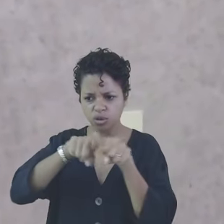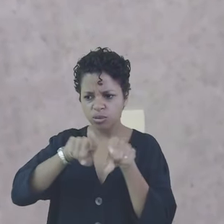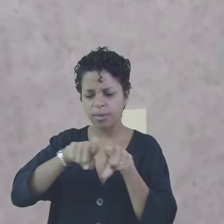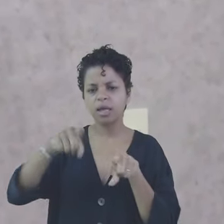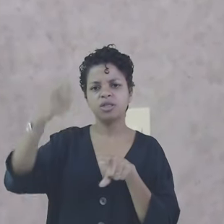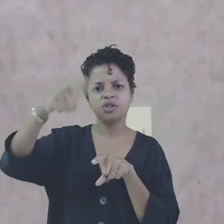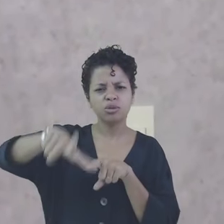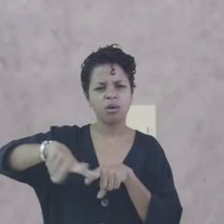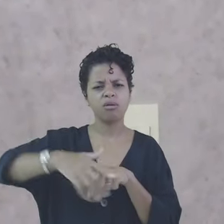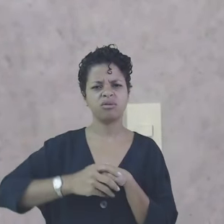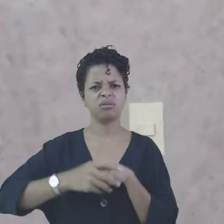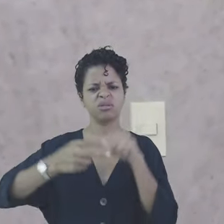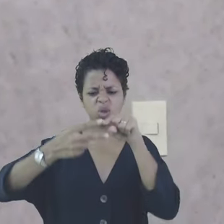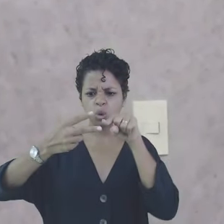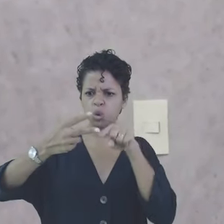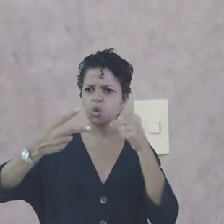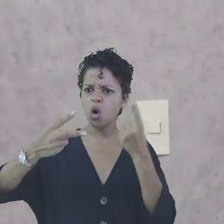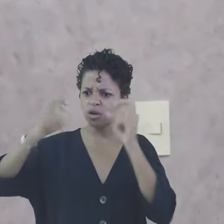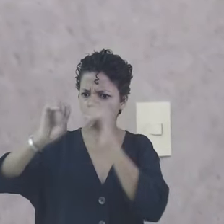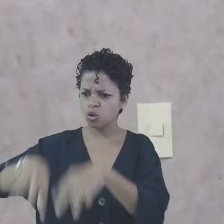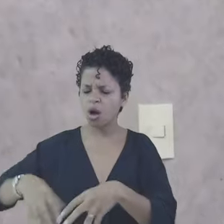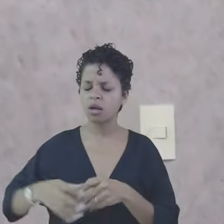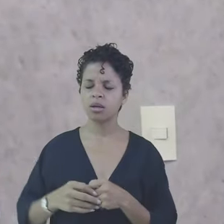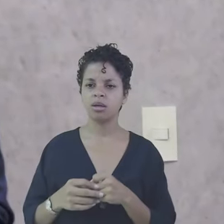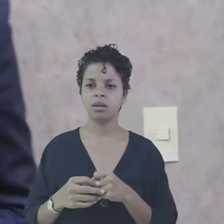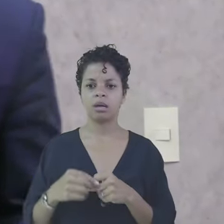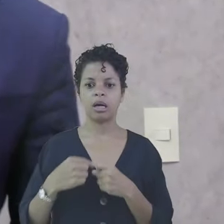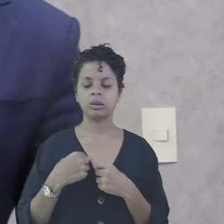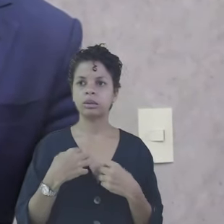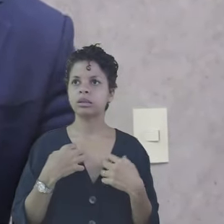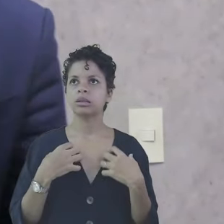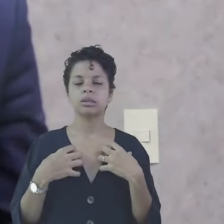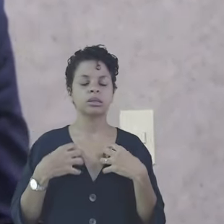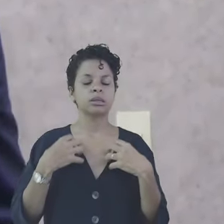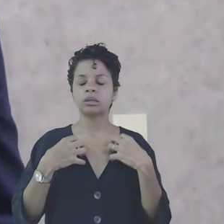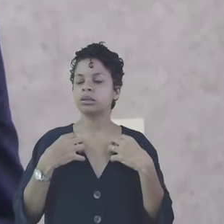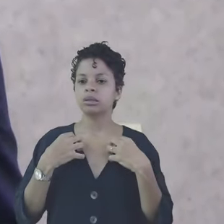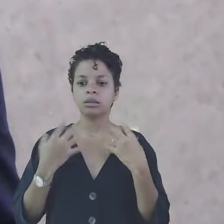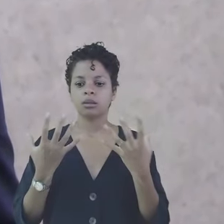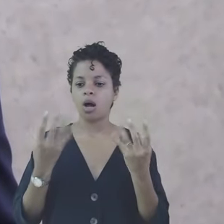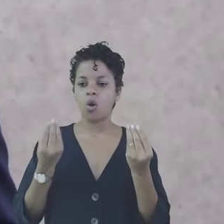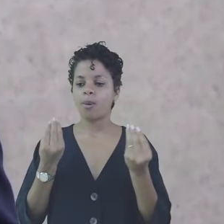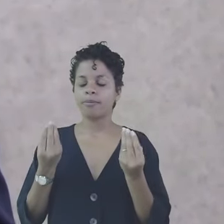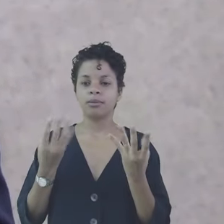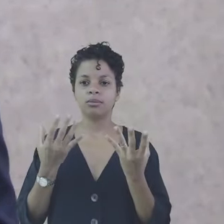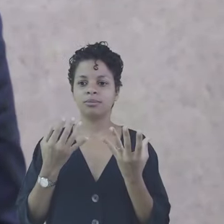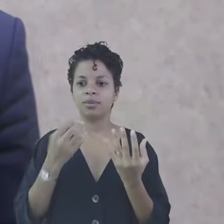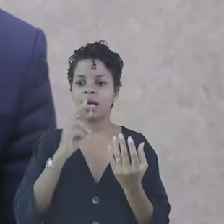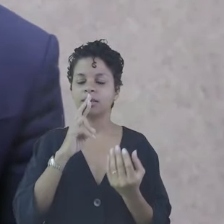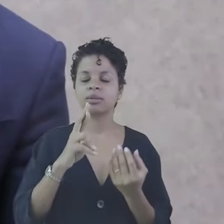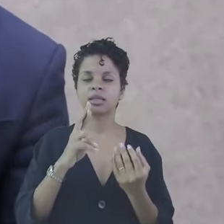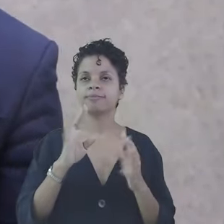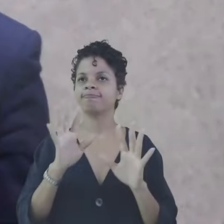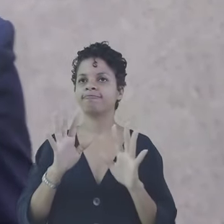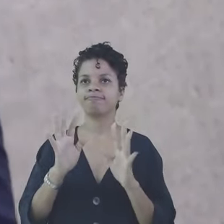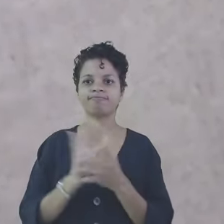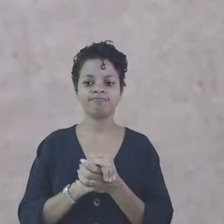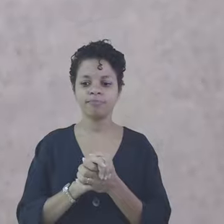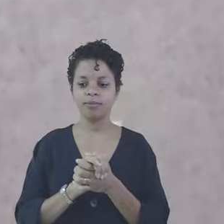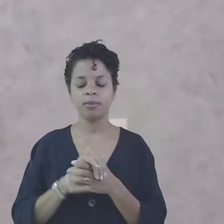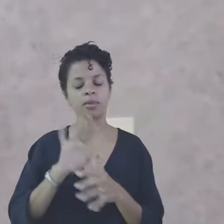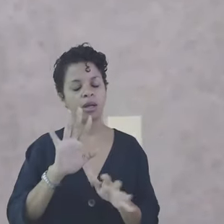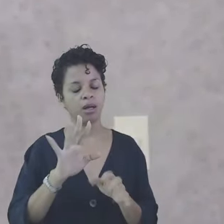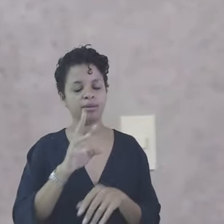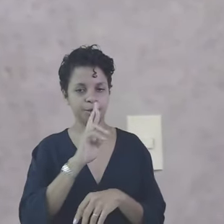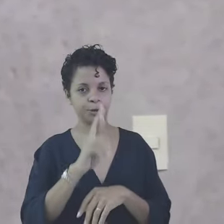e agora? Ninguém nunca fez uma pergunta assim. E eu também nunca tinha pensado nisso. Eu disse para ele, olha, vou ser sincero com